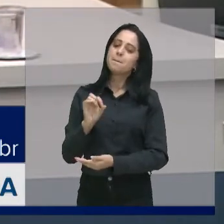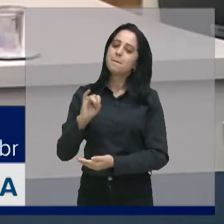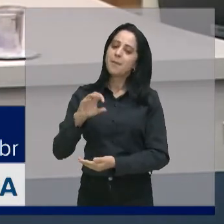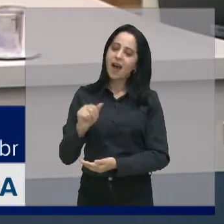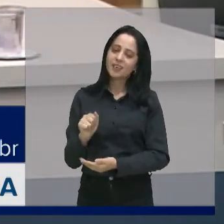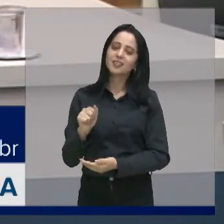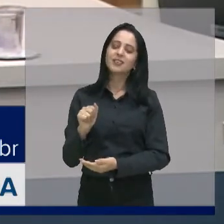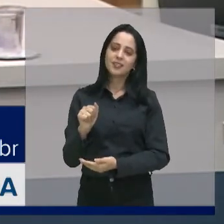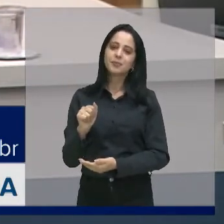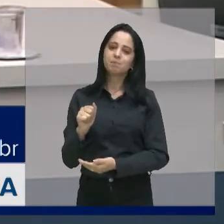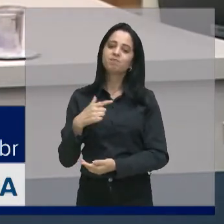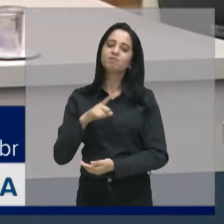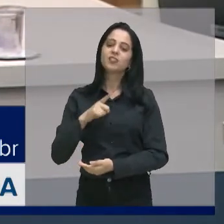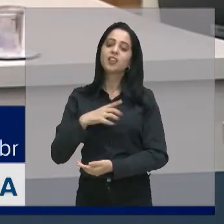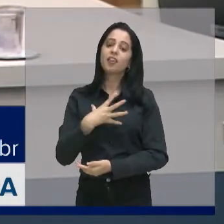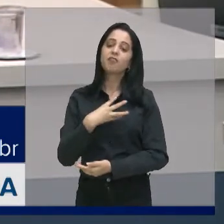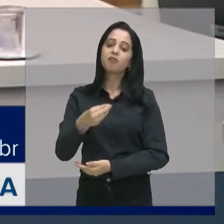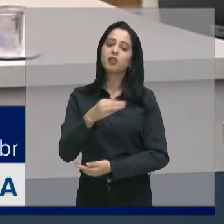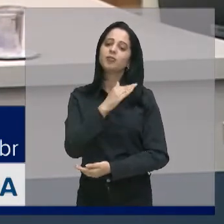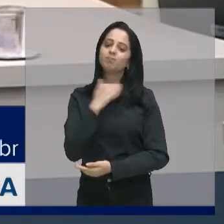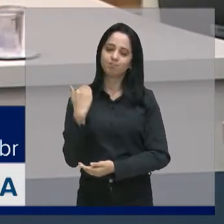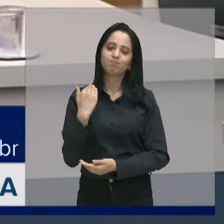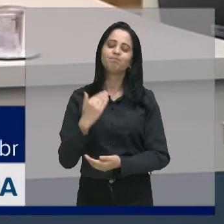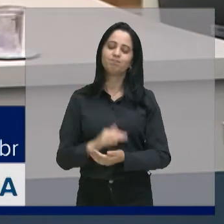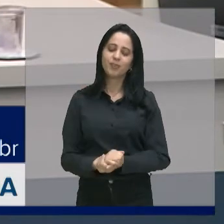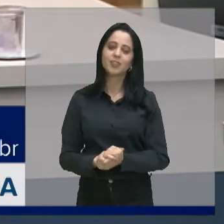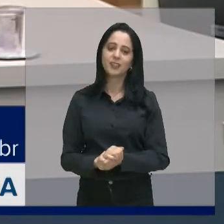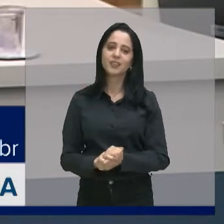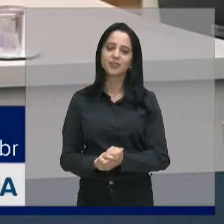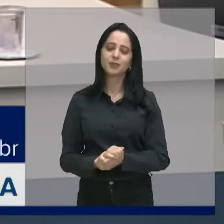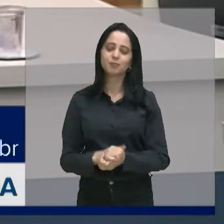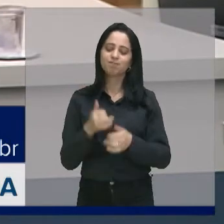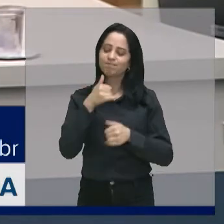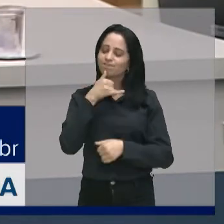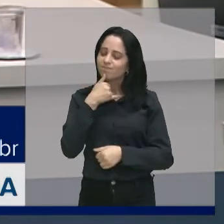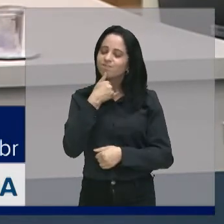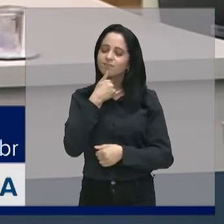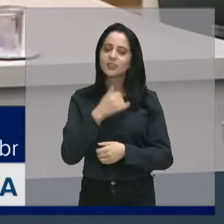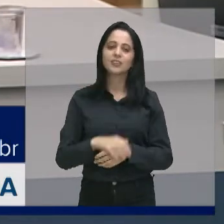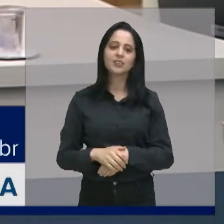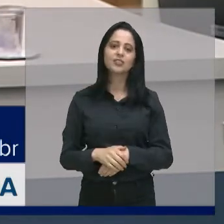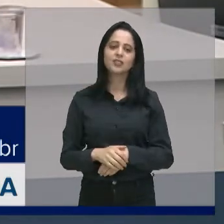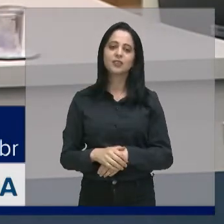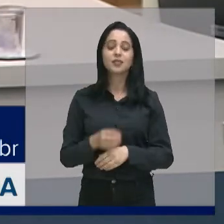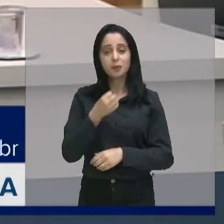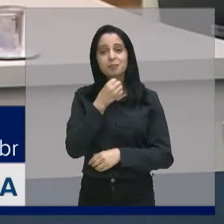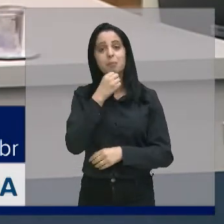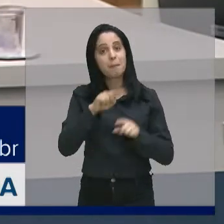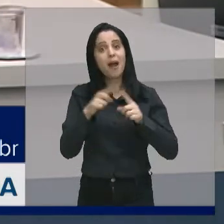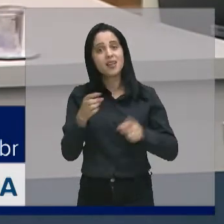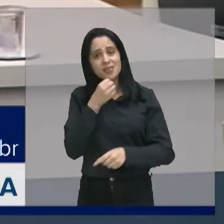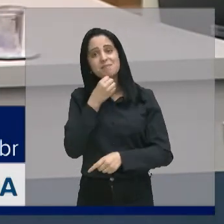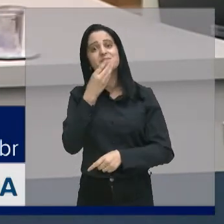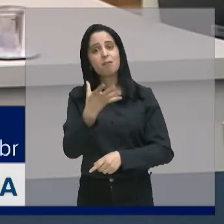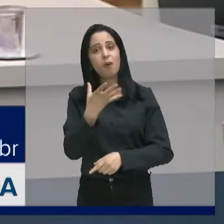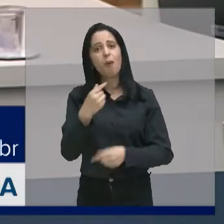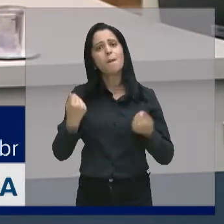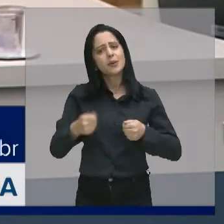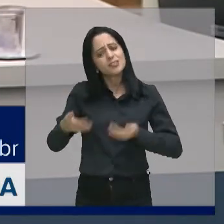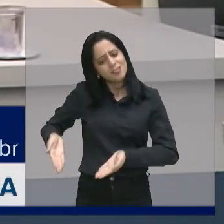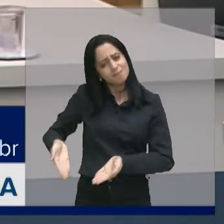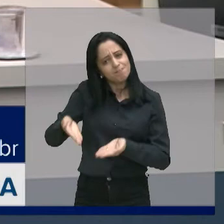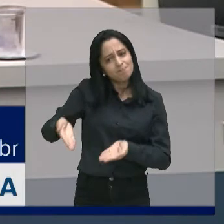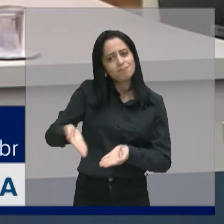aí. A gente fez uma homenagem muito bonita para ele, para os familiares. E que bacana, né? É isso mesmo. A gente tem que incentivar as